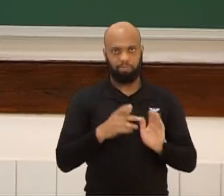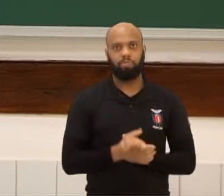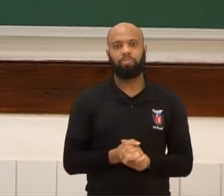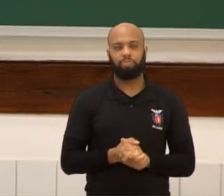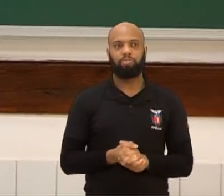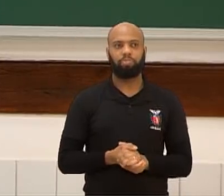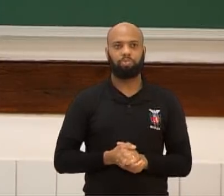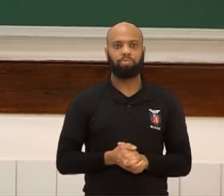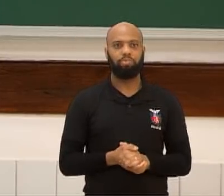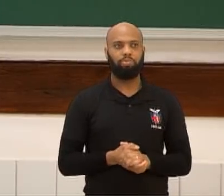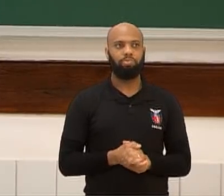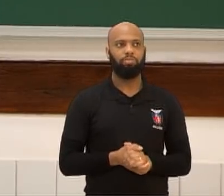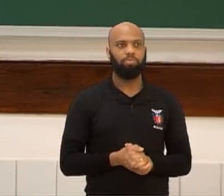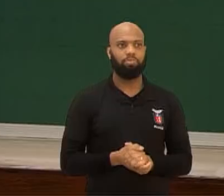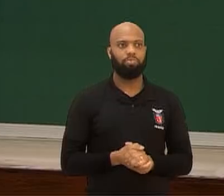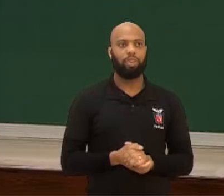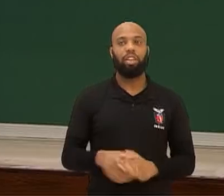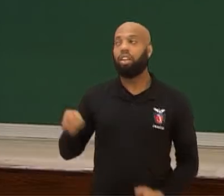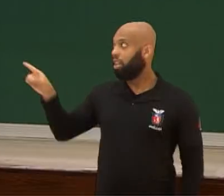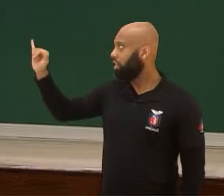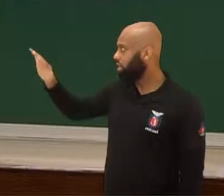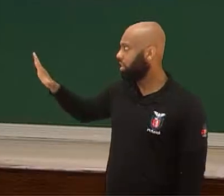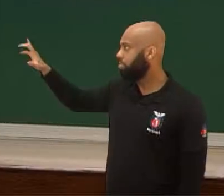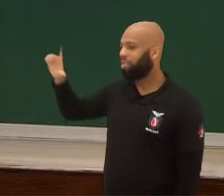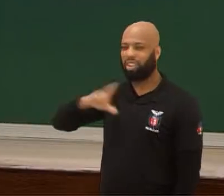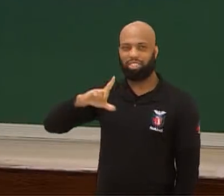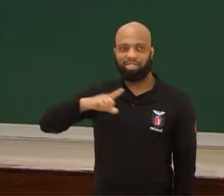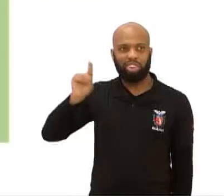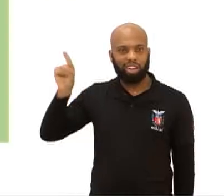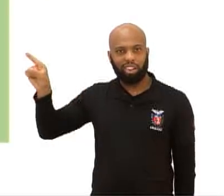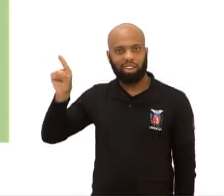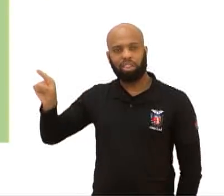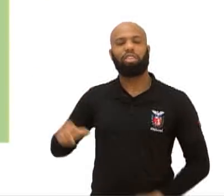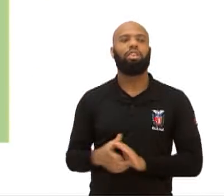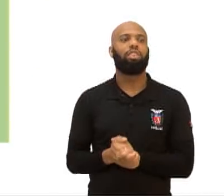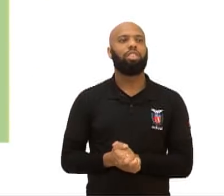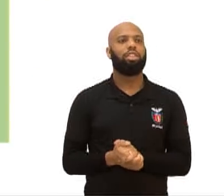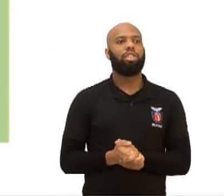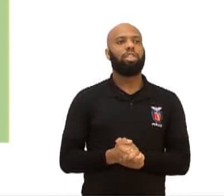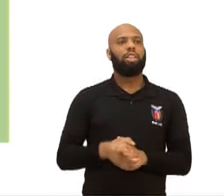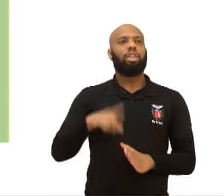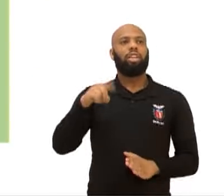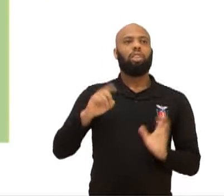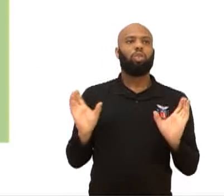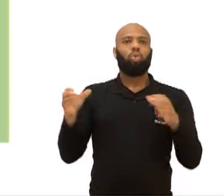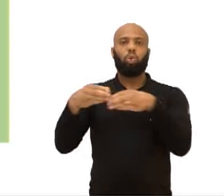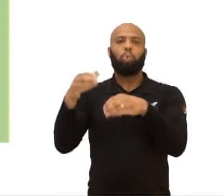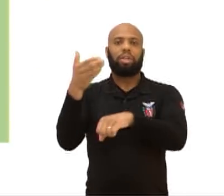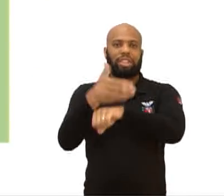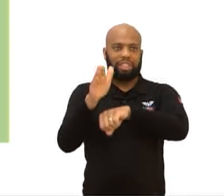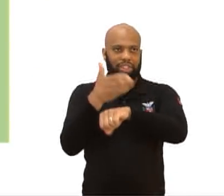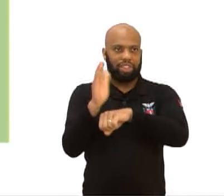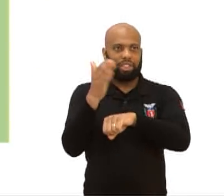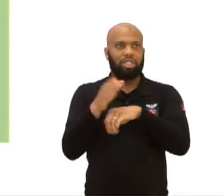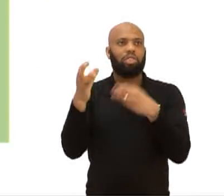né? Essa imagem do lado direito é a imagem da equipe ensaiando